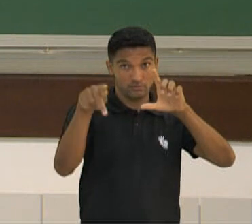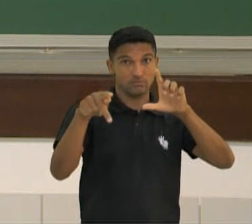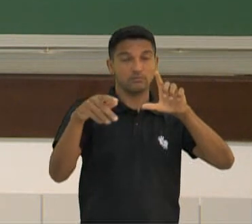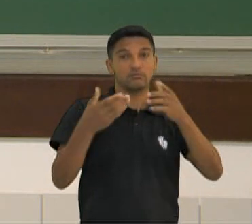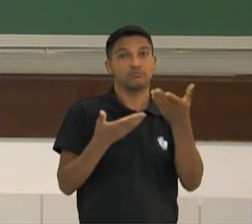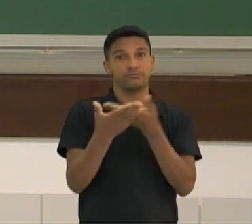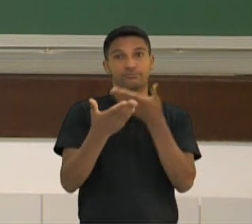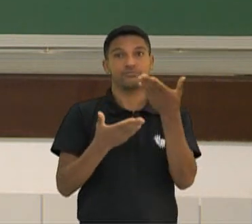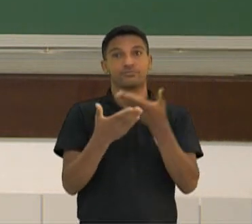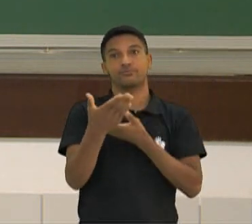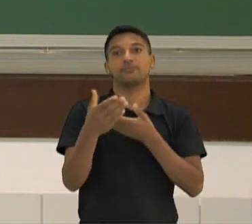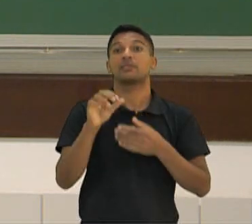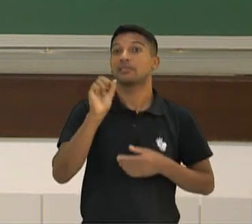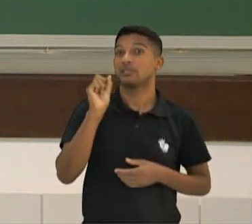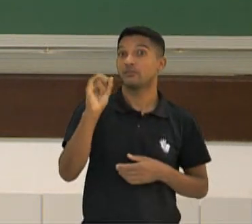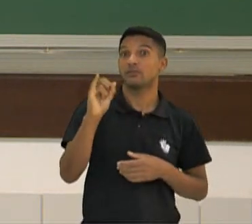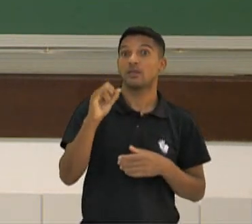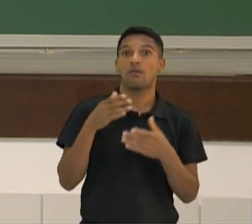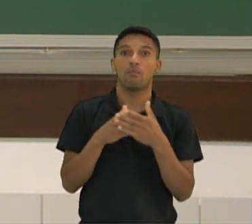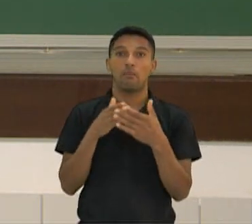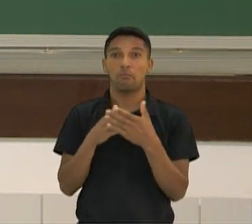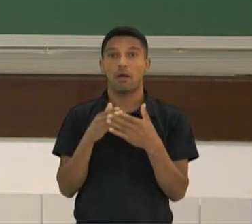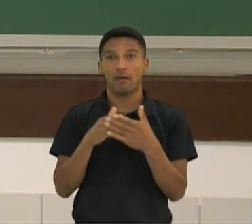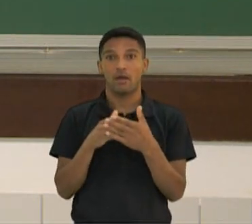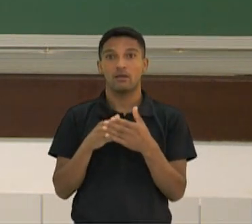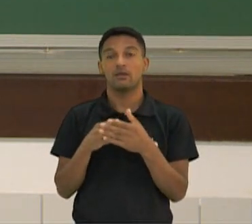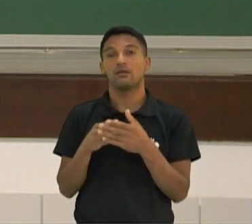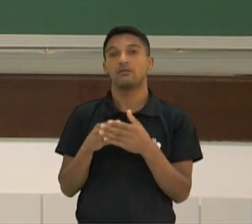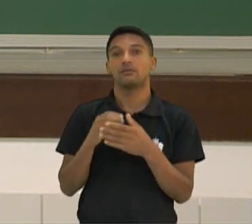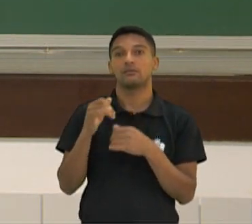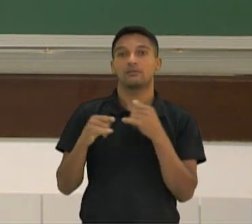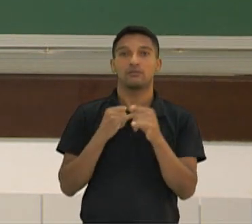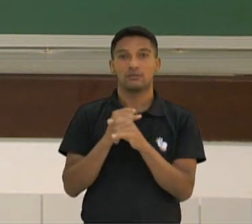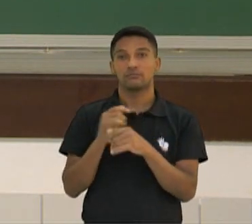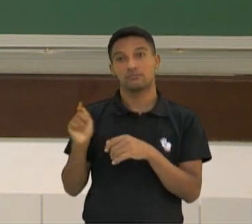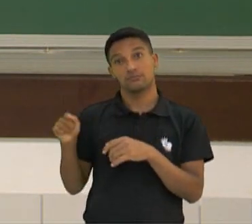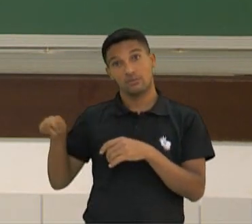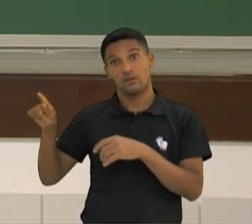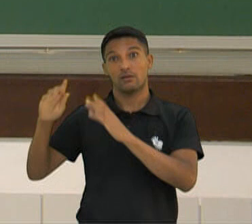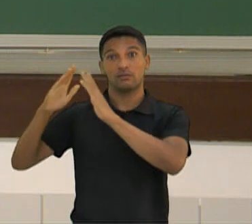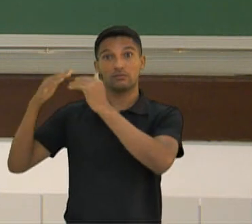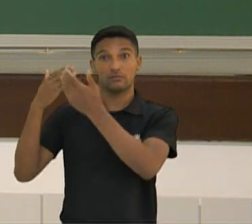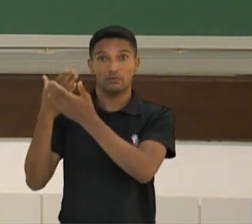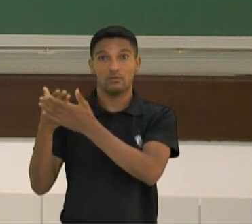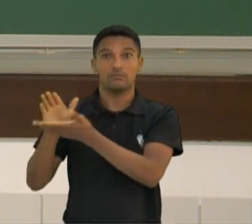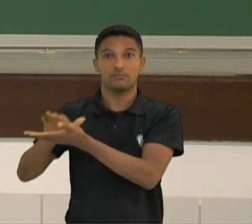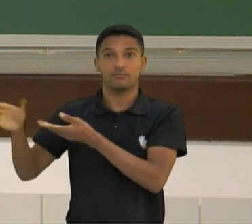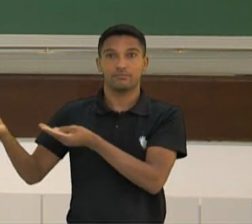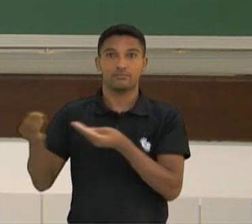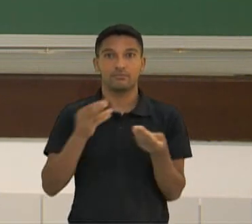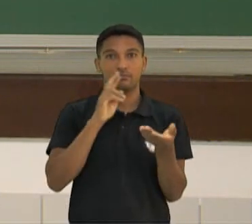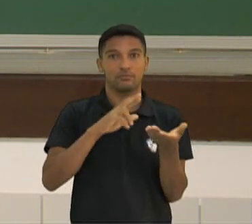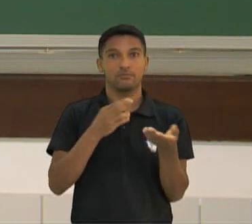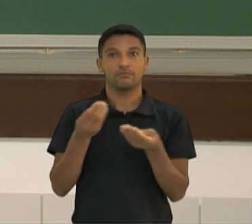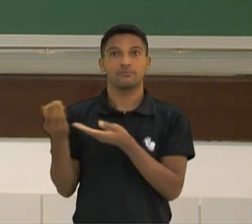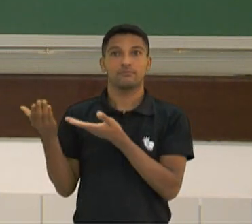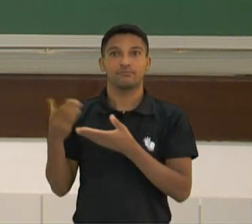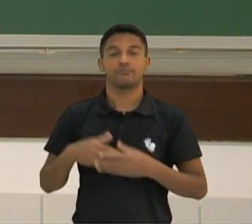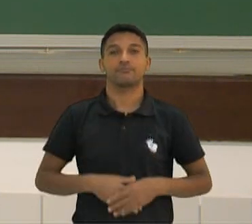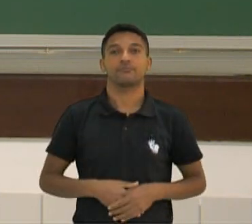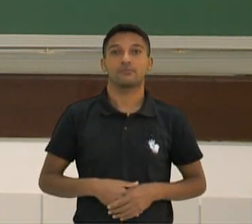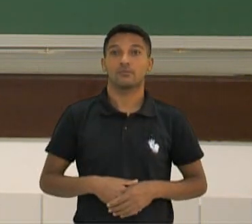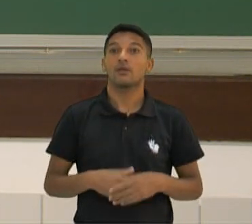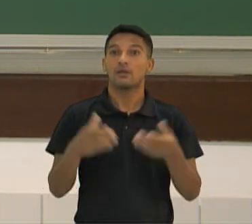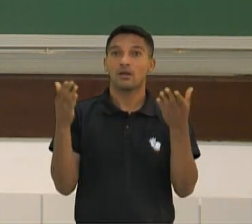aí da melhor maneira possível. Hoje vamos à segunda parte do processo de urbanização do continente asiático. Lembra-se, é